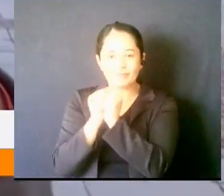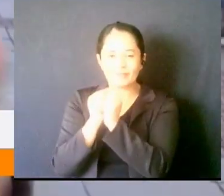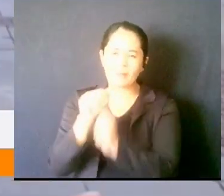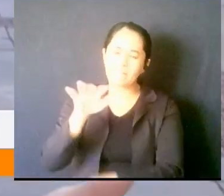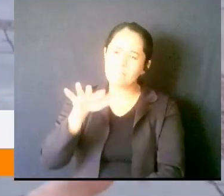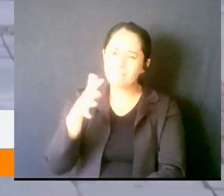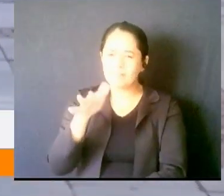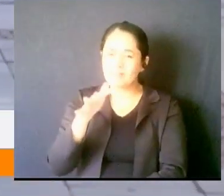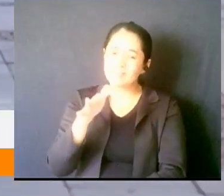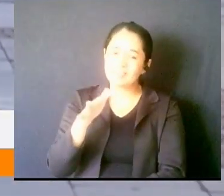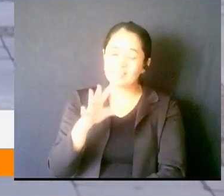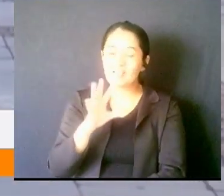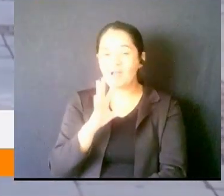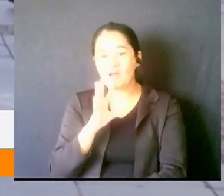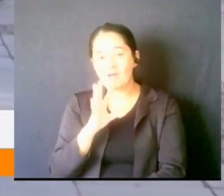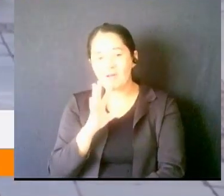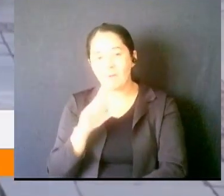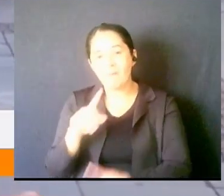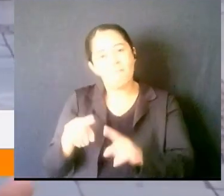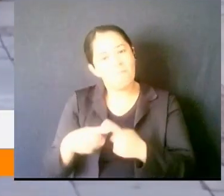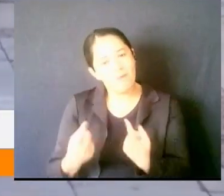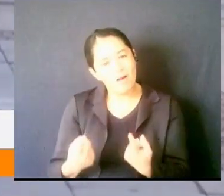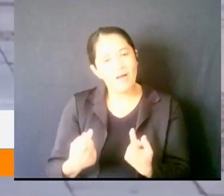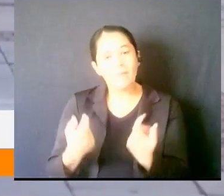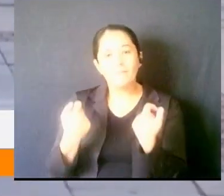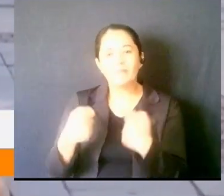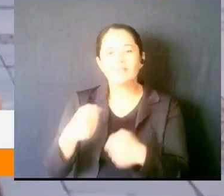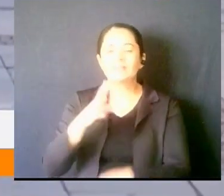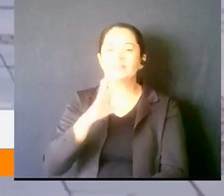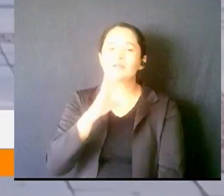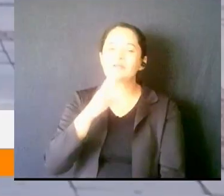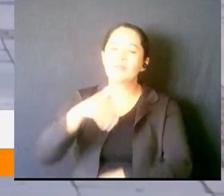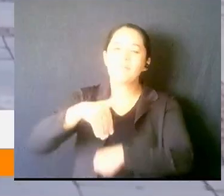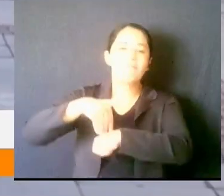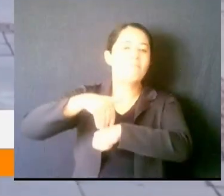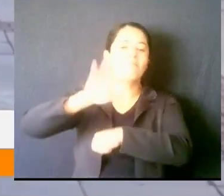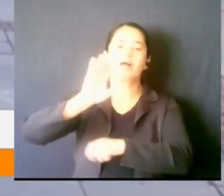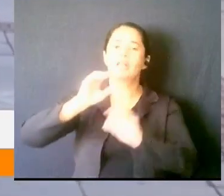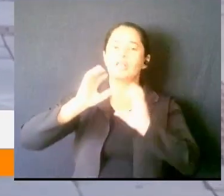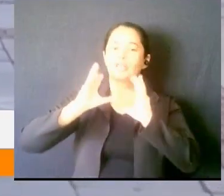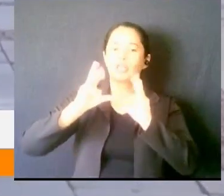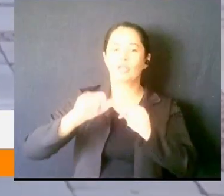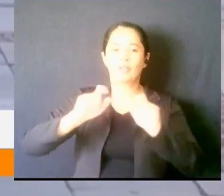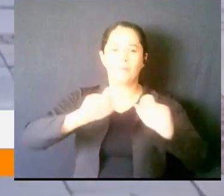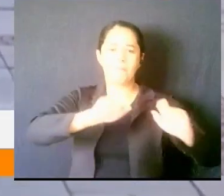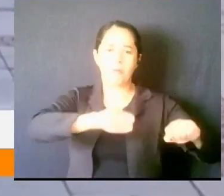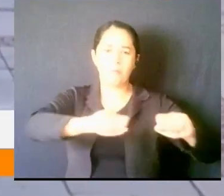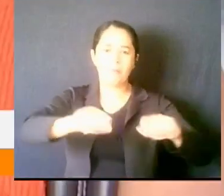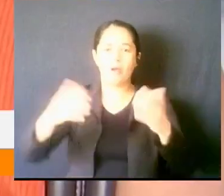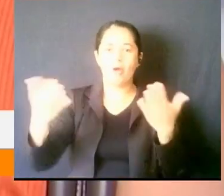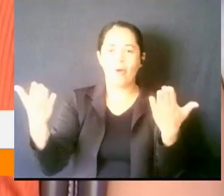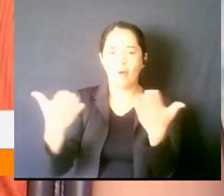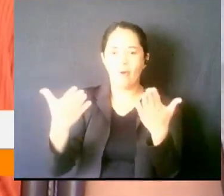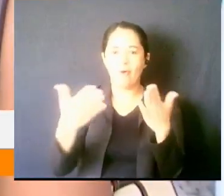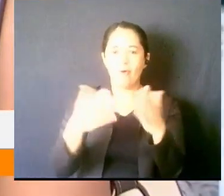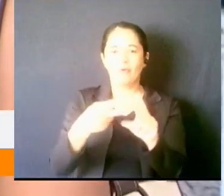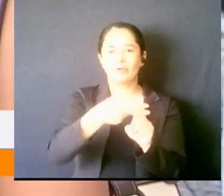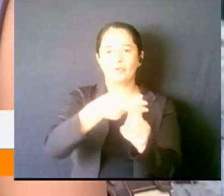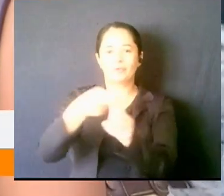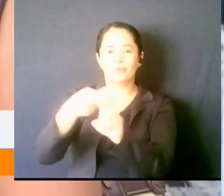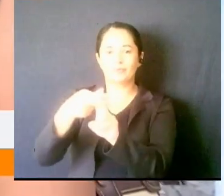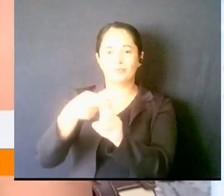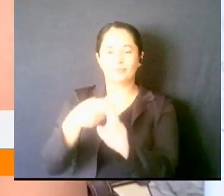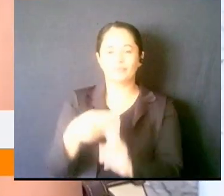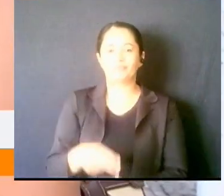conhecem, mas dá para conhecer mais ainda todas as possibilidades disponíveis hoje pelo Sistema Público de Saúde. Jovita, você